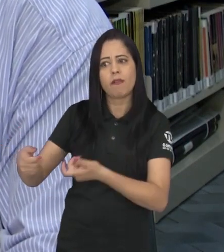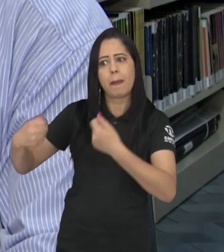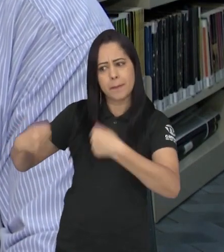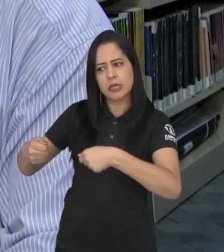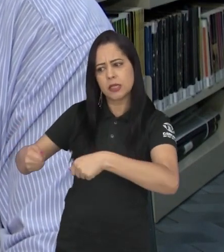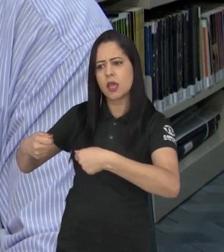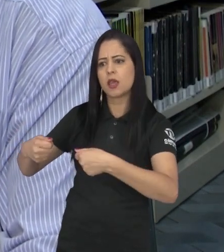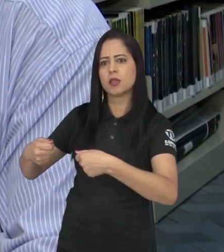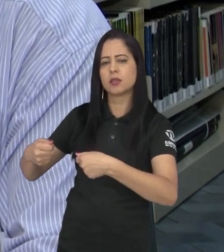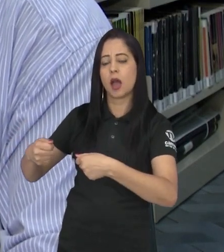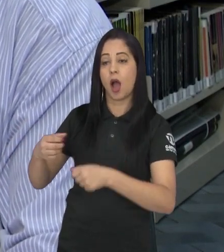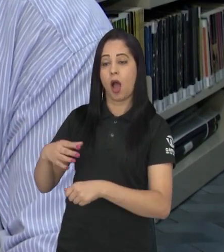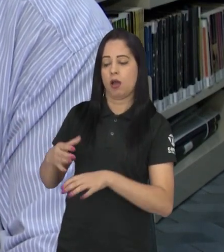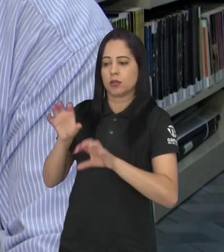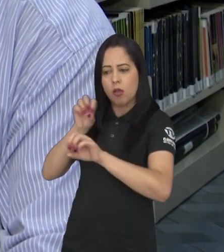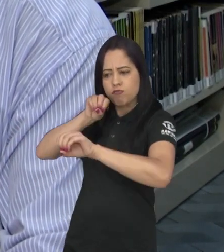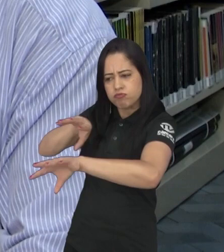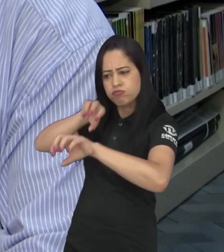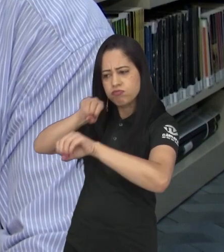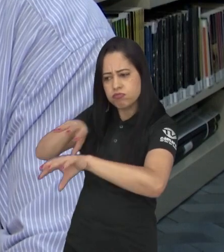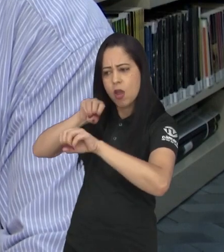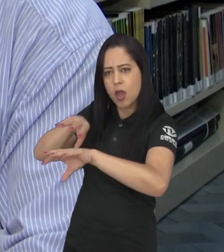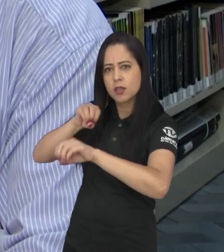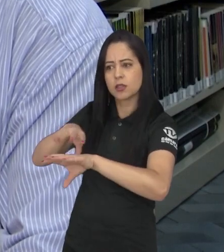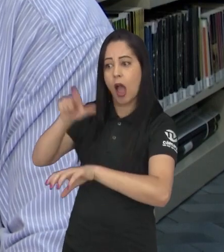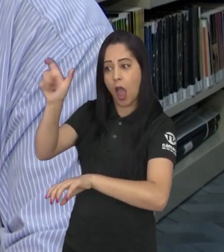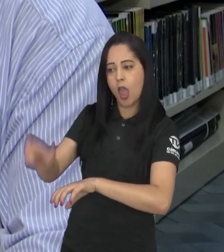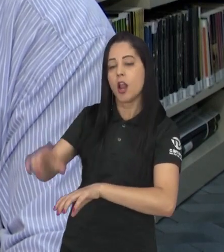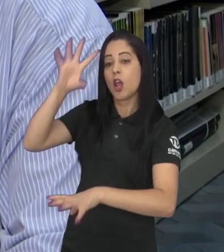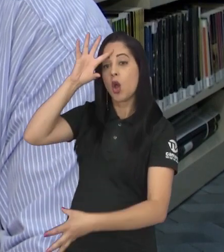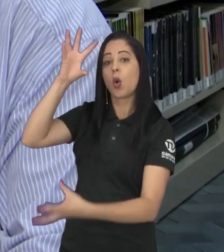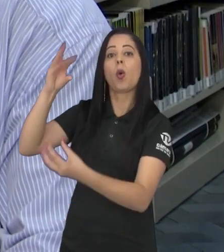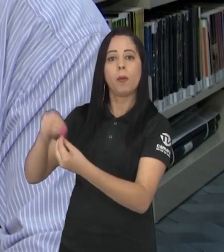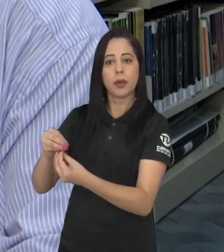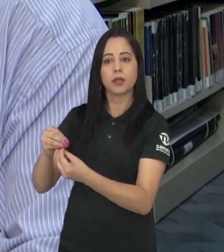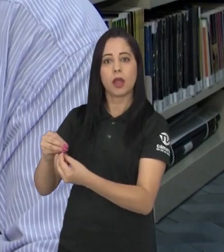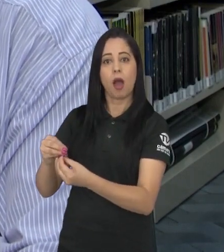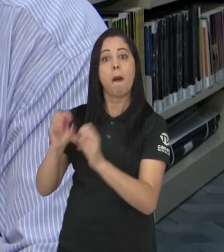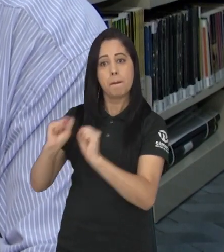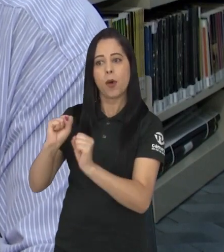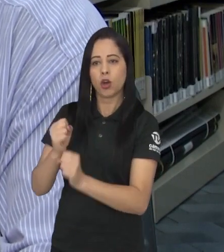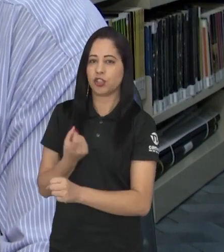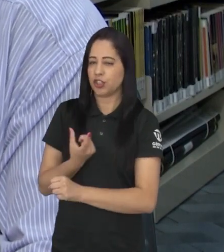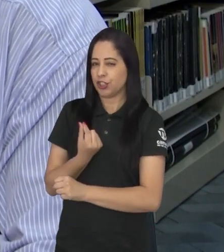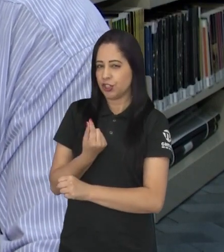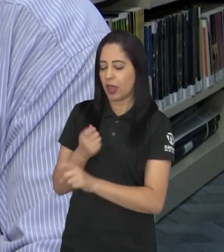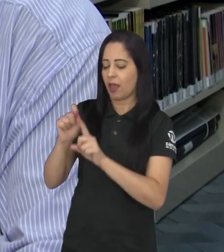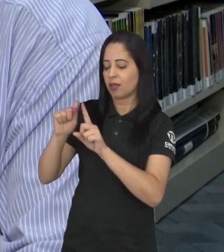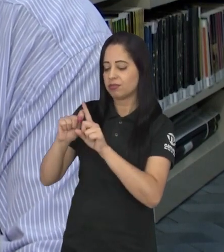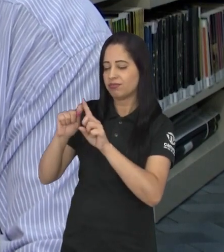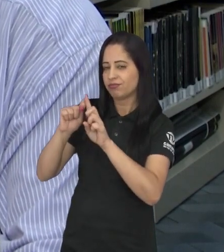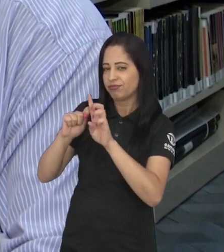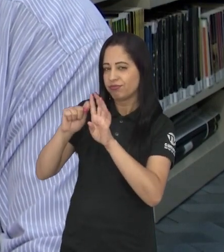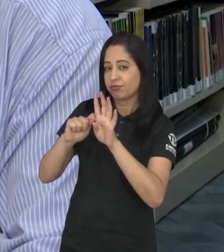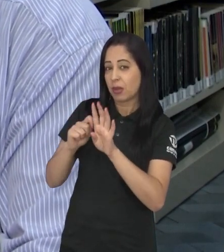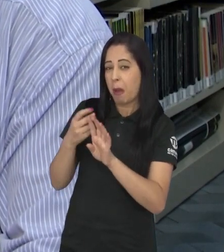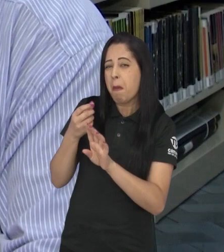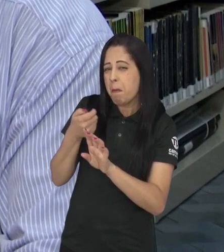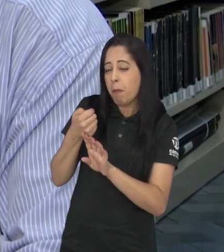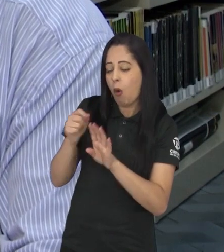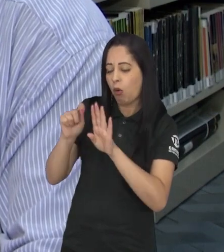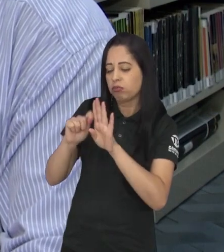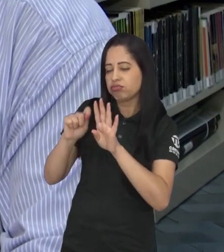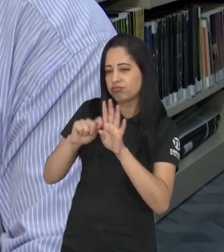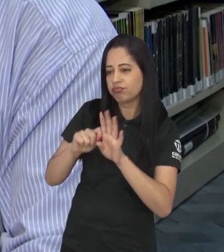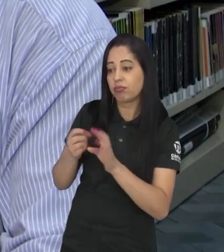disciplina, né? Ele tem que conhecer o que é o lado financeiro. Eu sou até a favor da mesada. A mesada é